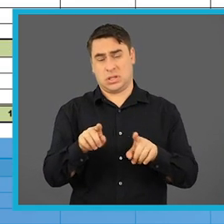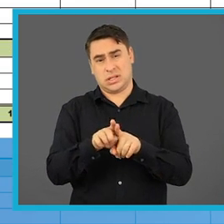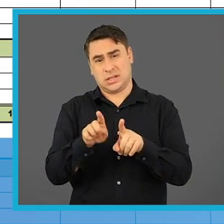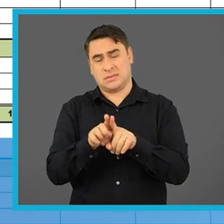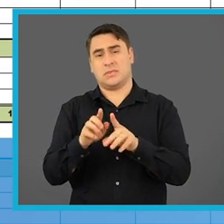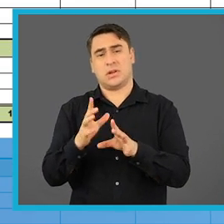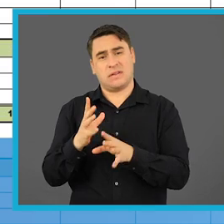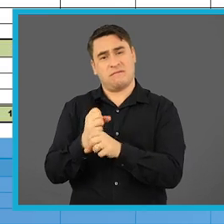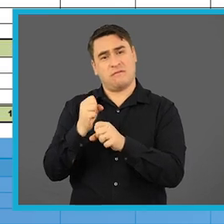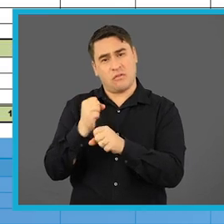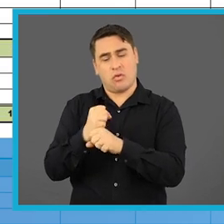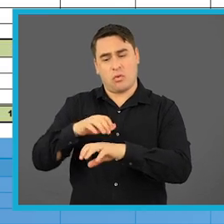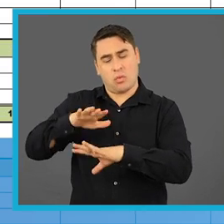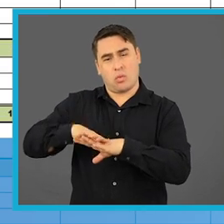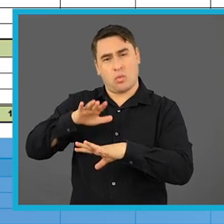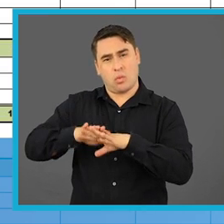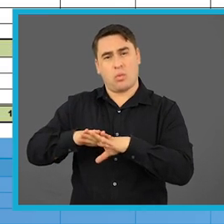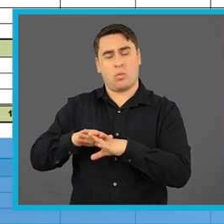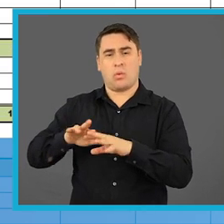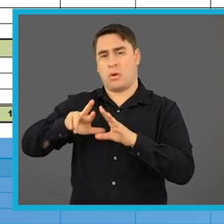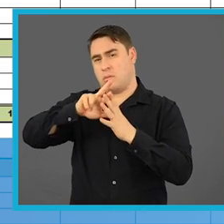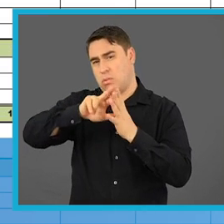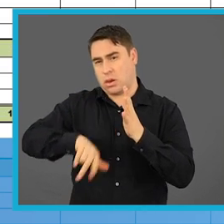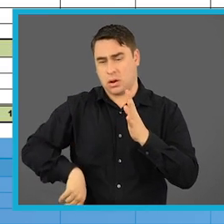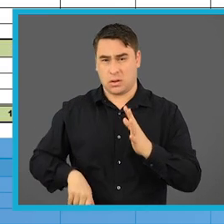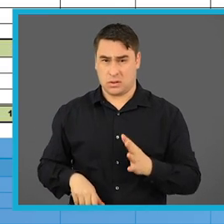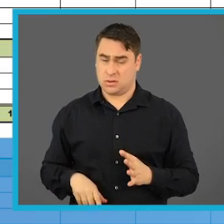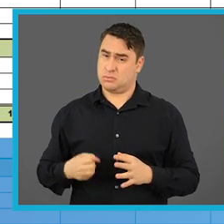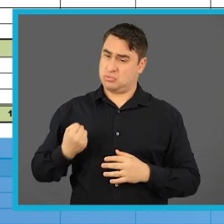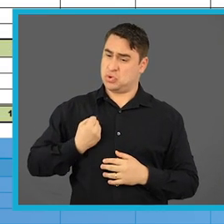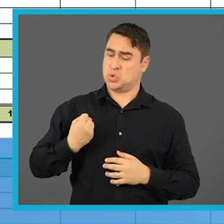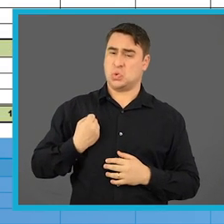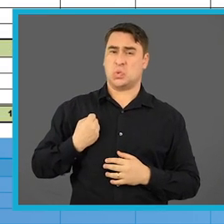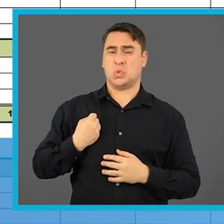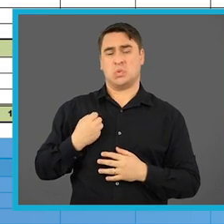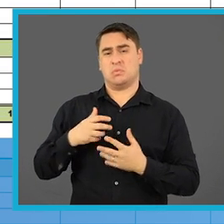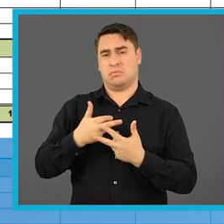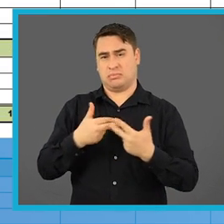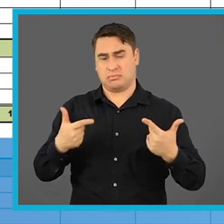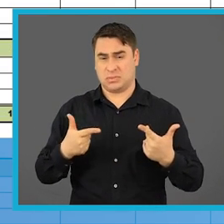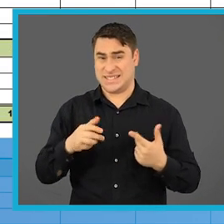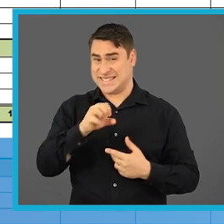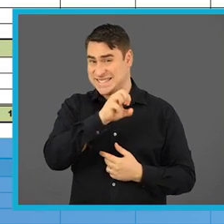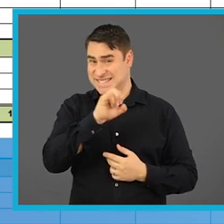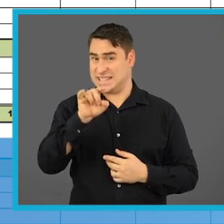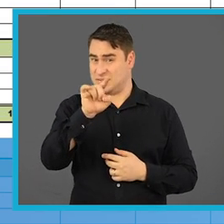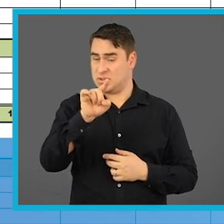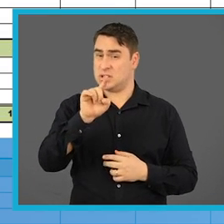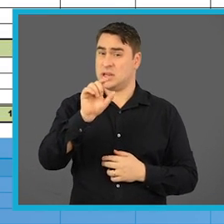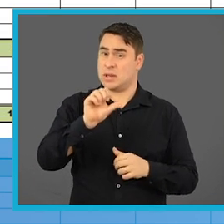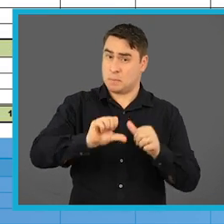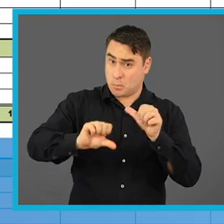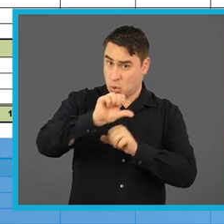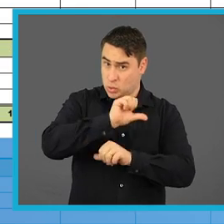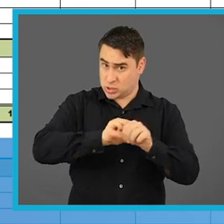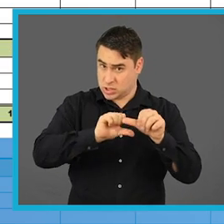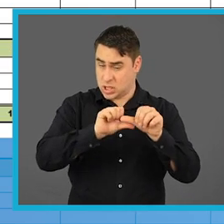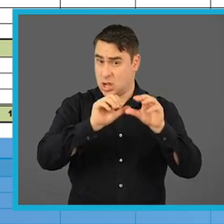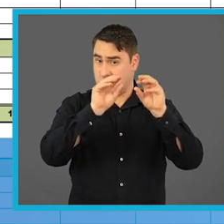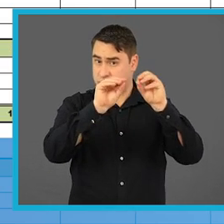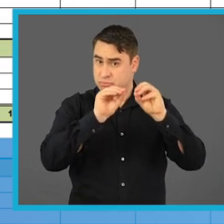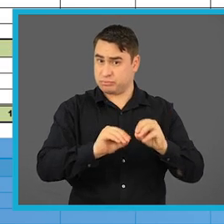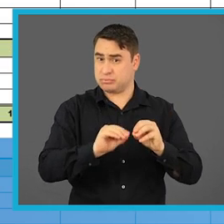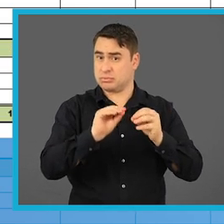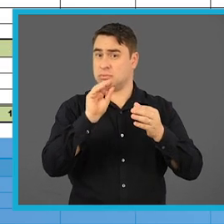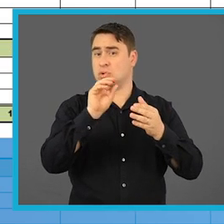toda amarrada com fórmulas e números e contas, caso você venha fazer isso,